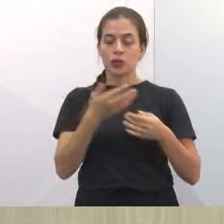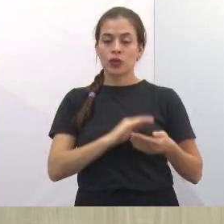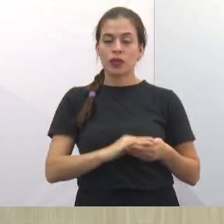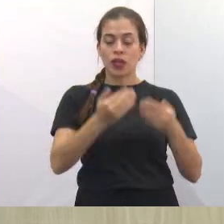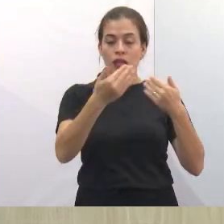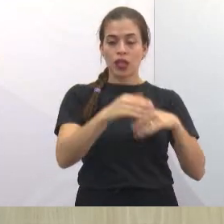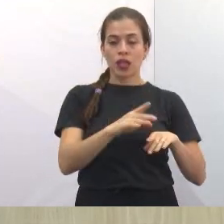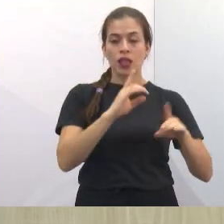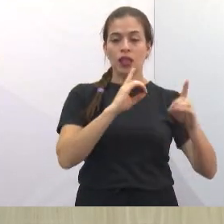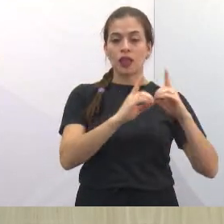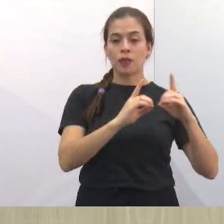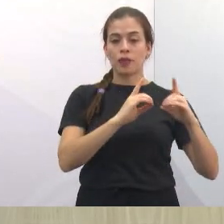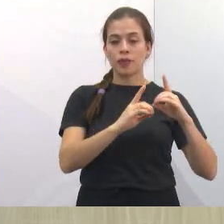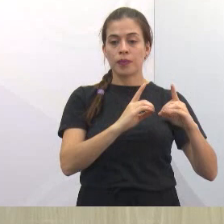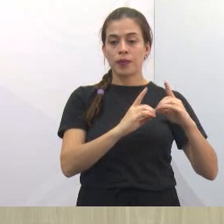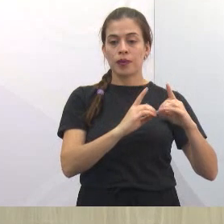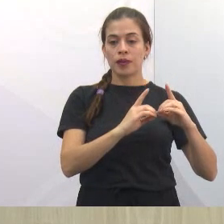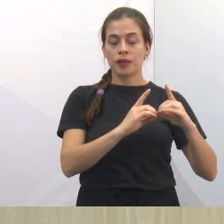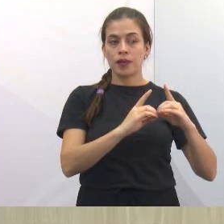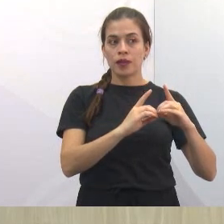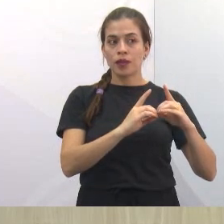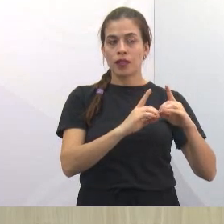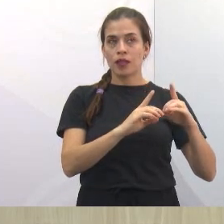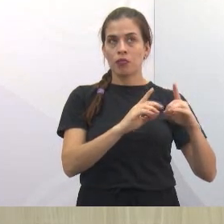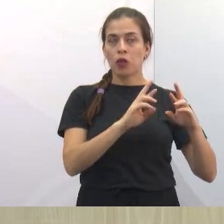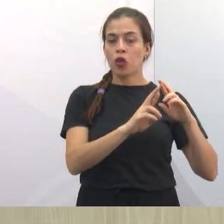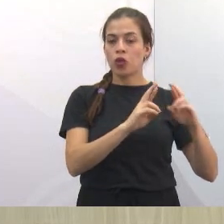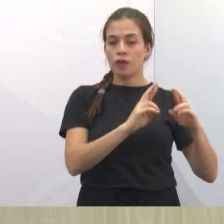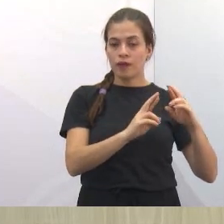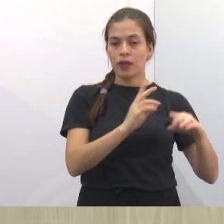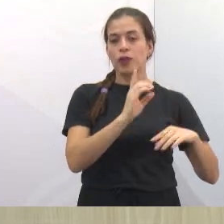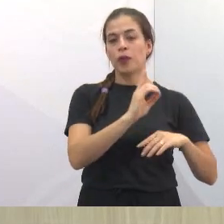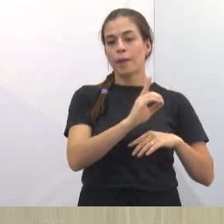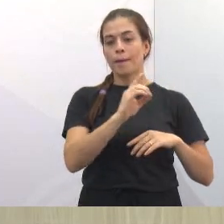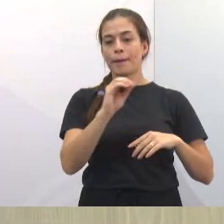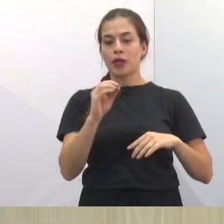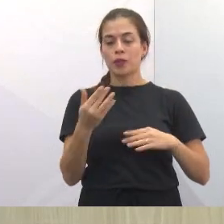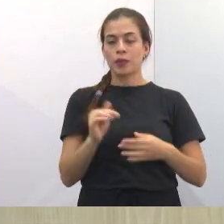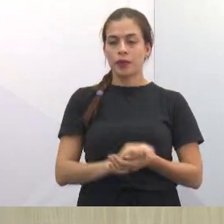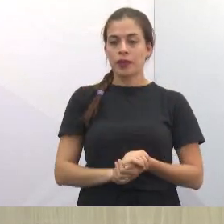número 583, no Parque dos Príncipes.